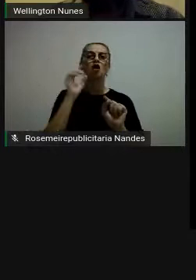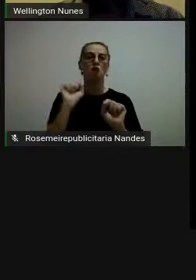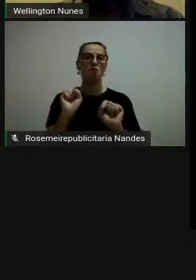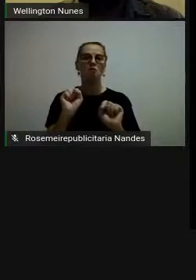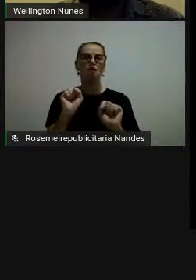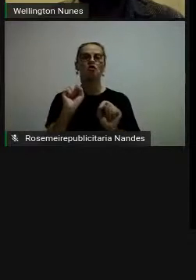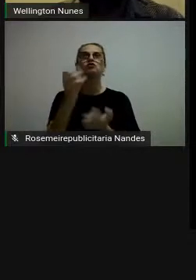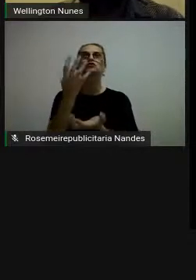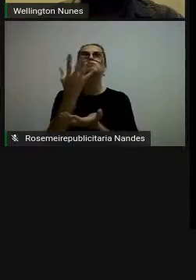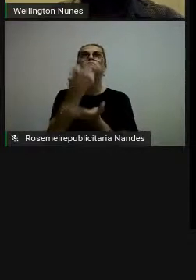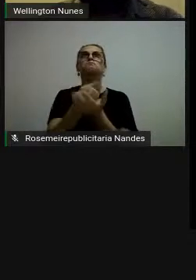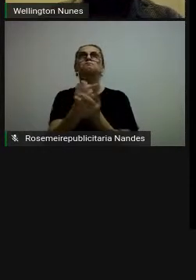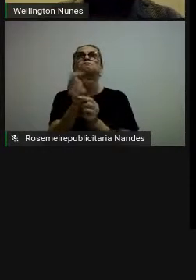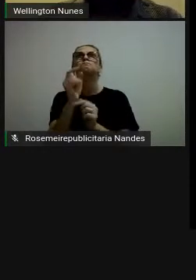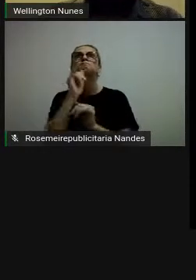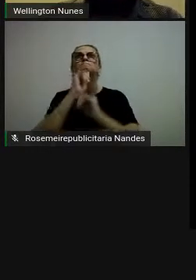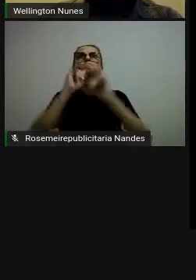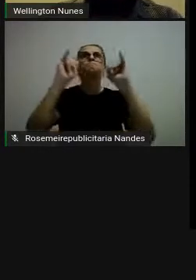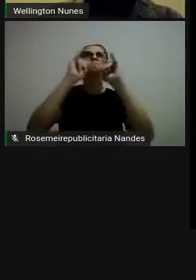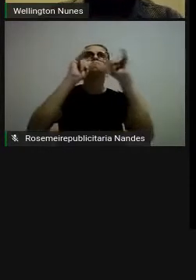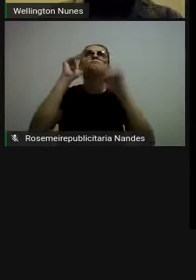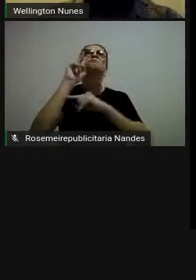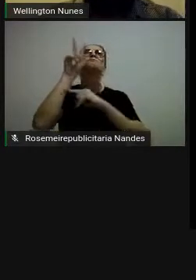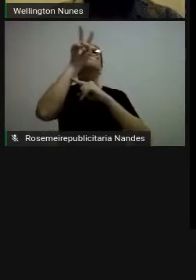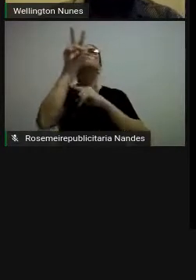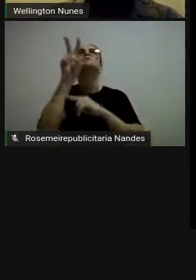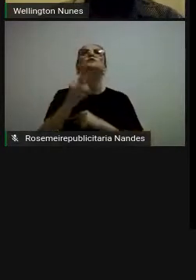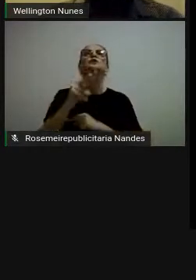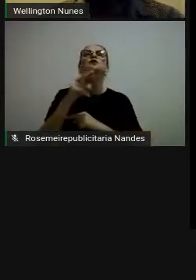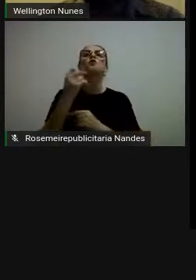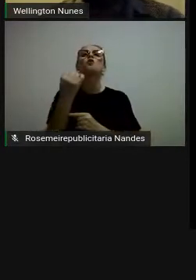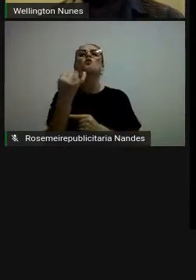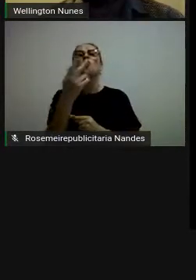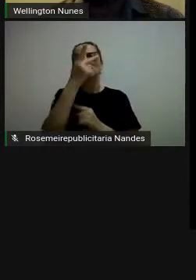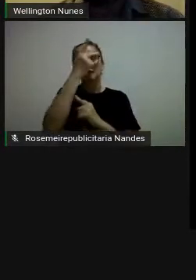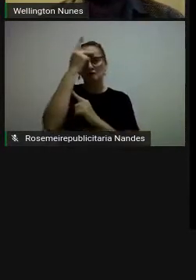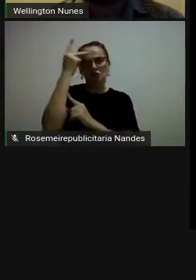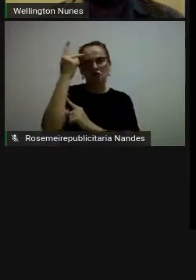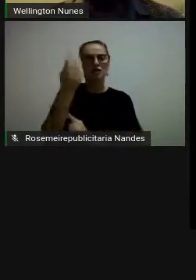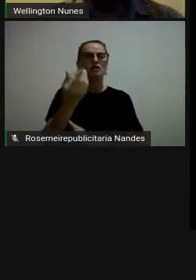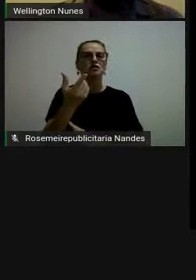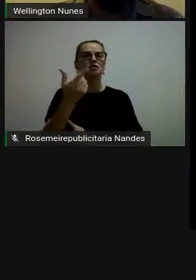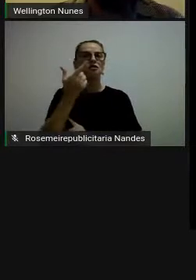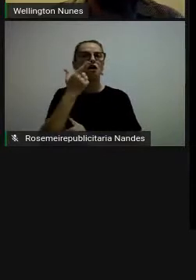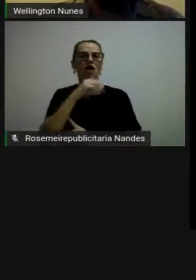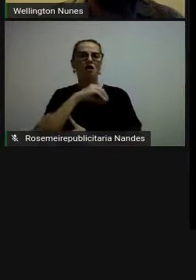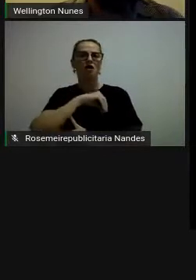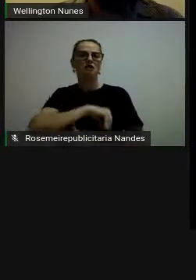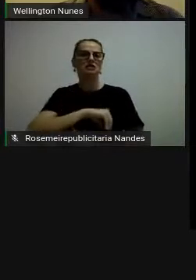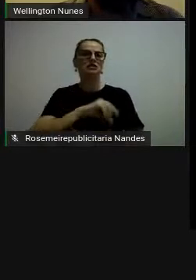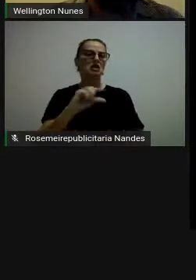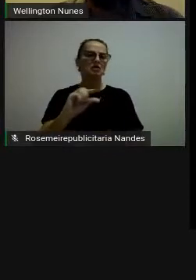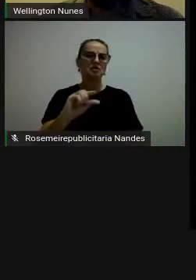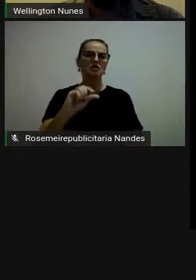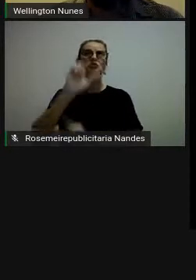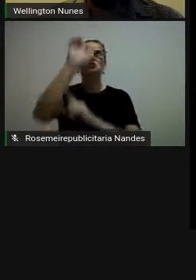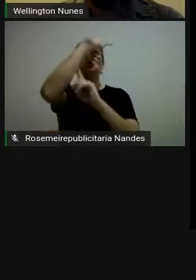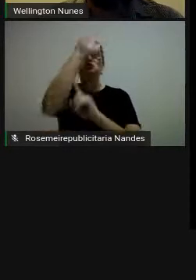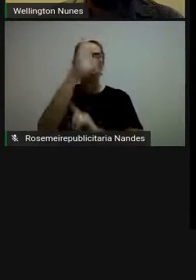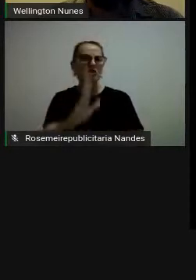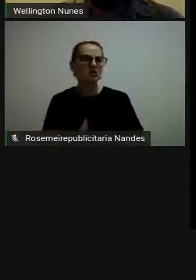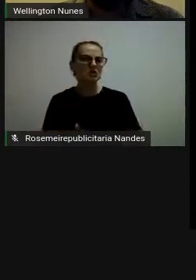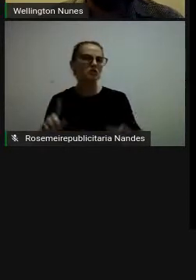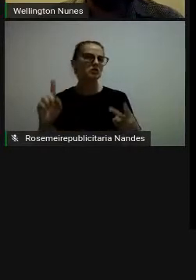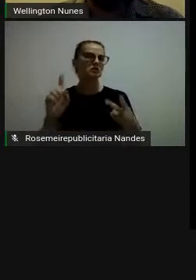mínimos. Eu consigo gerar um gráfico desse, colocar no mapa. Eu posso ter essa informação por bairro, por município,